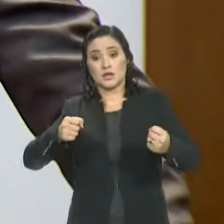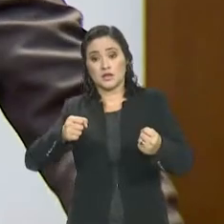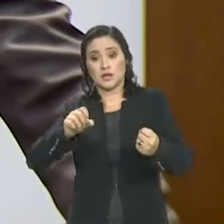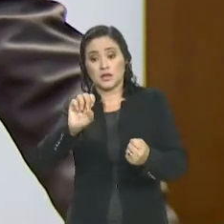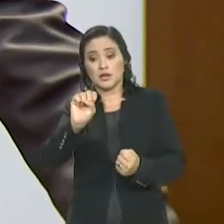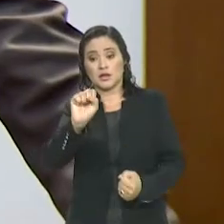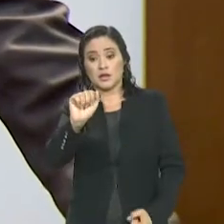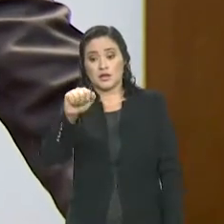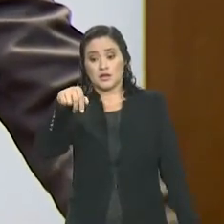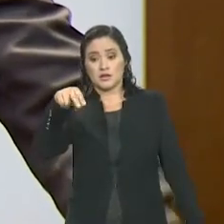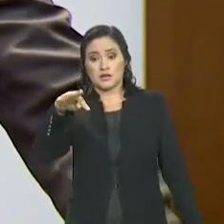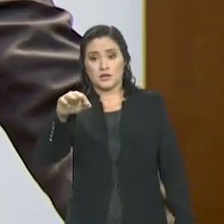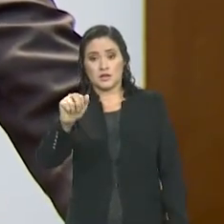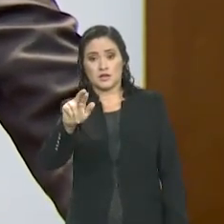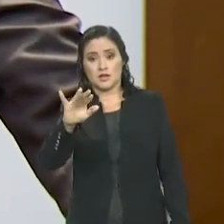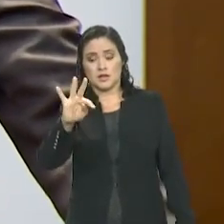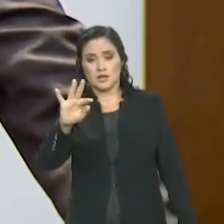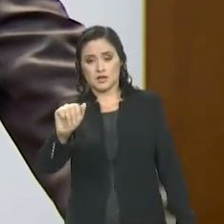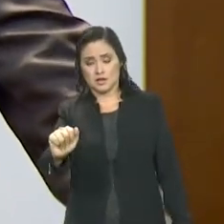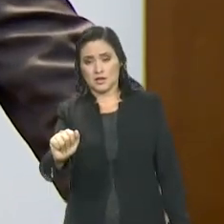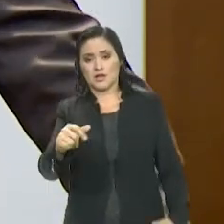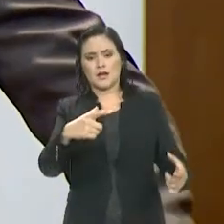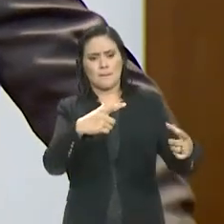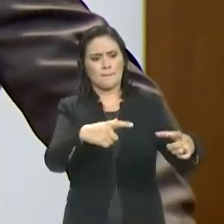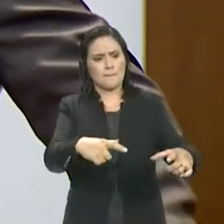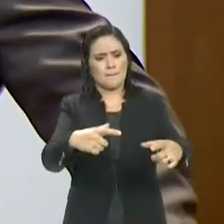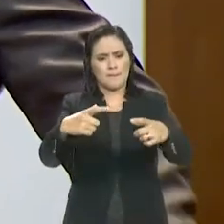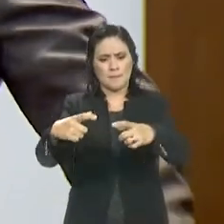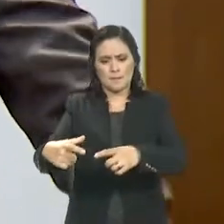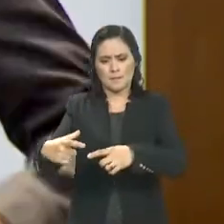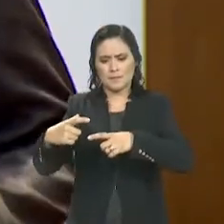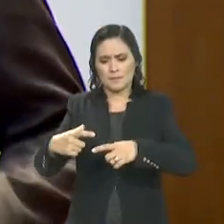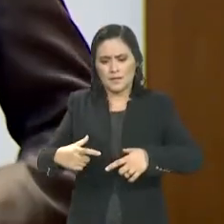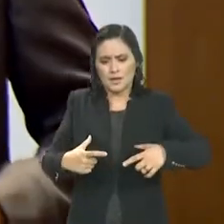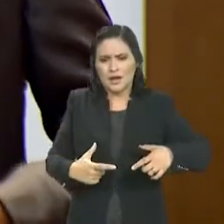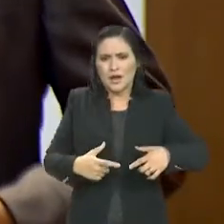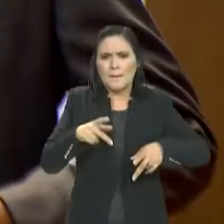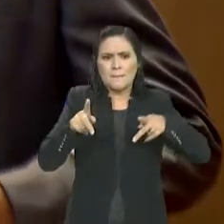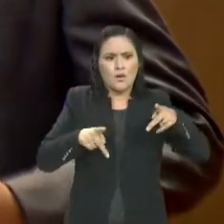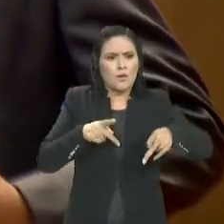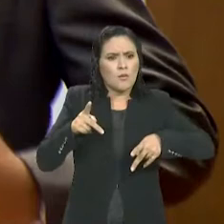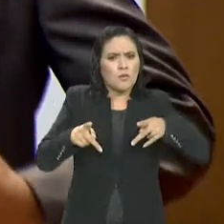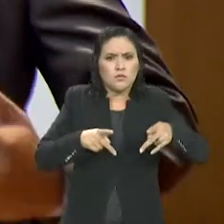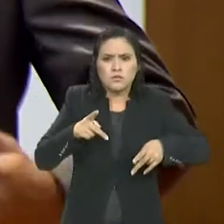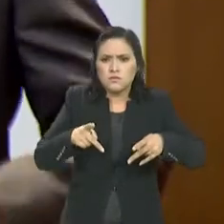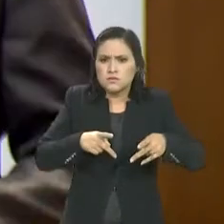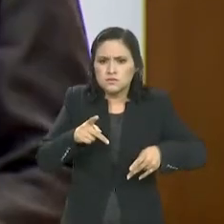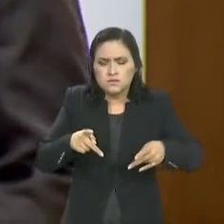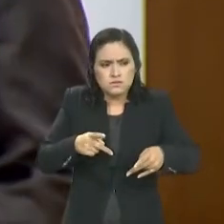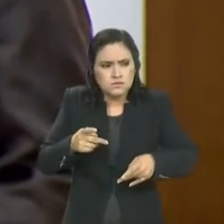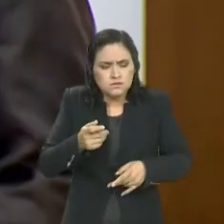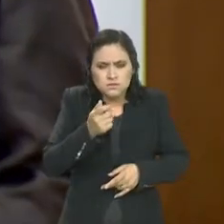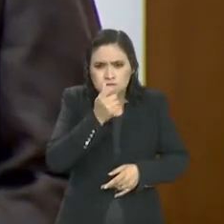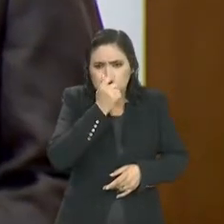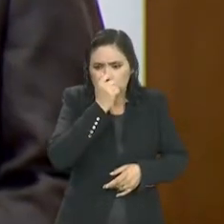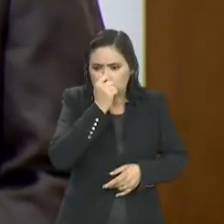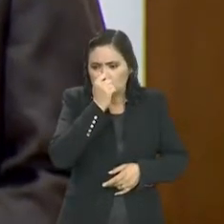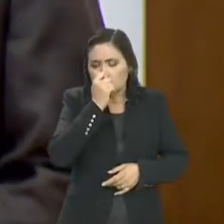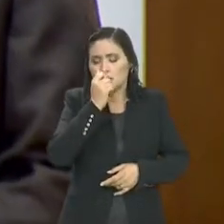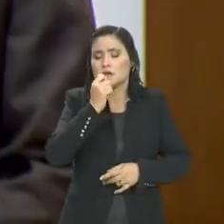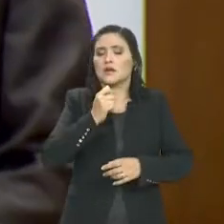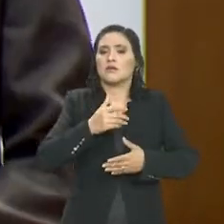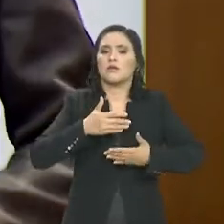que precisavam de um equipamento público desse tipo. Mas a forma que a grande região do Santa Rita